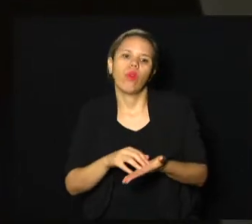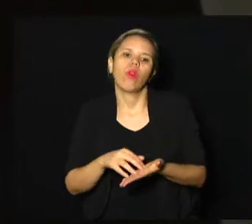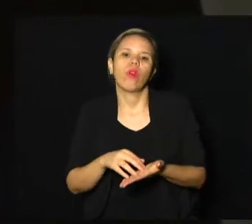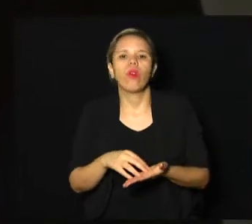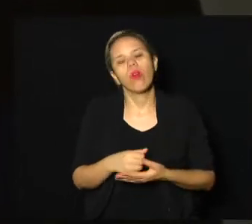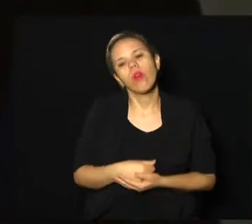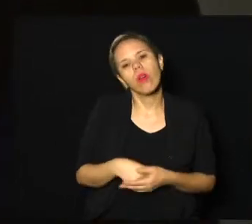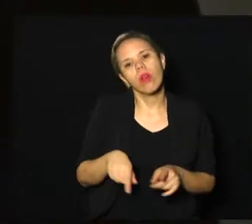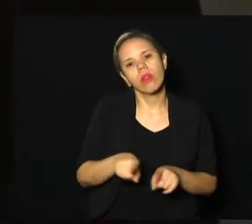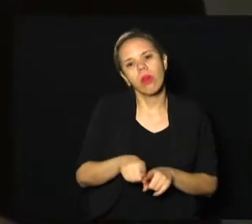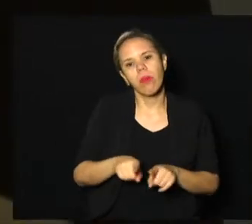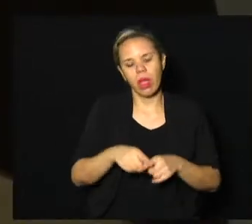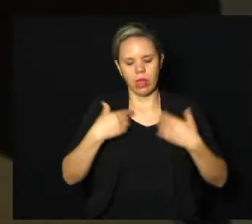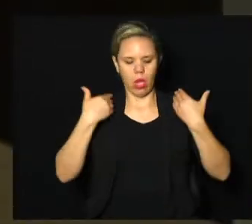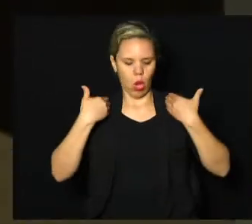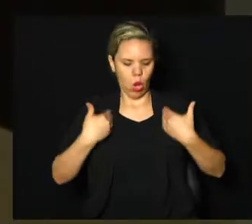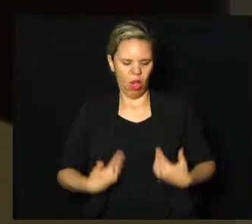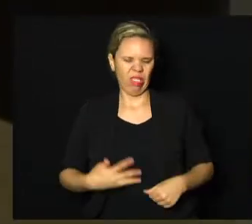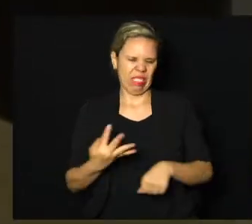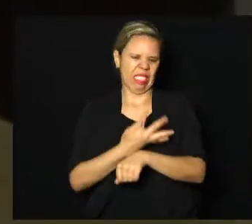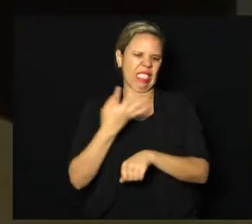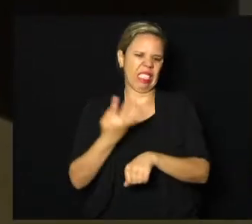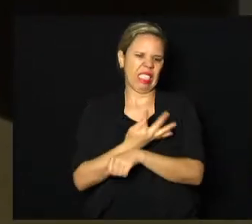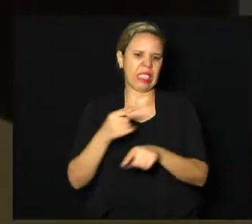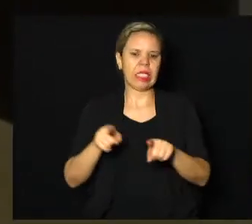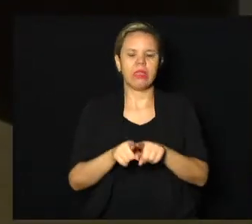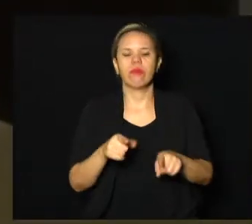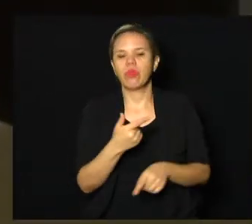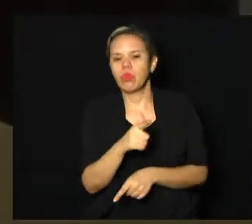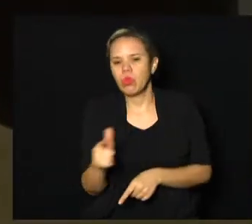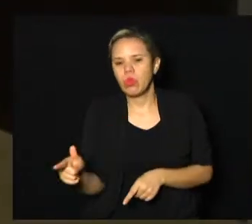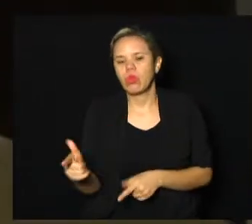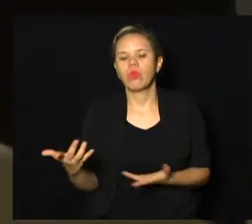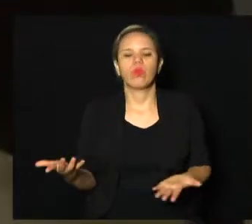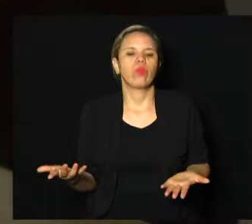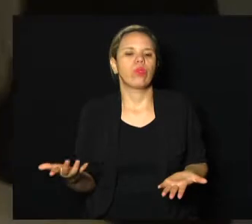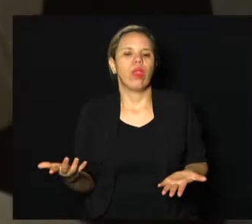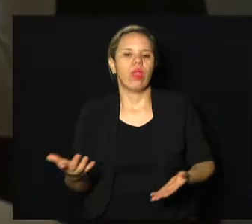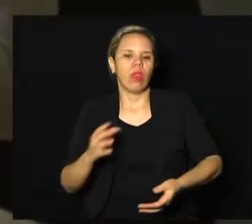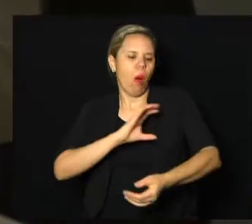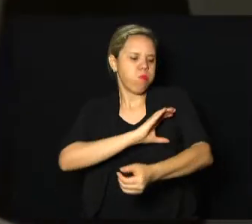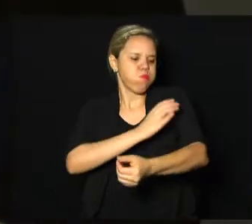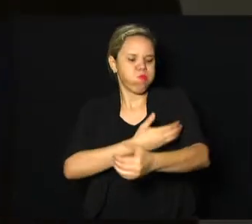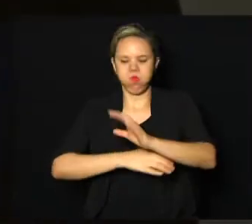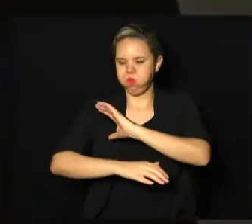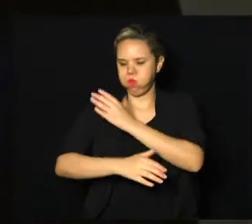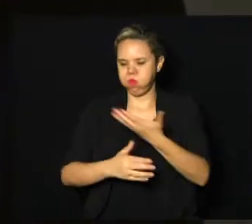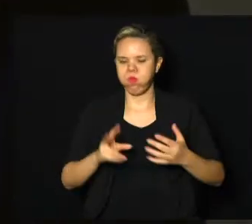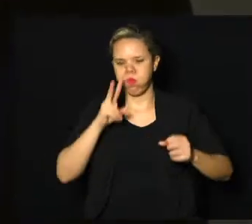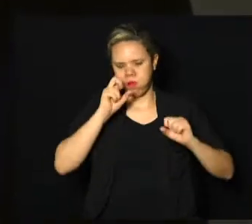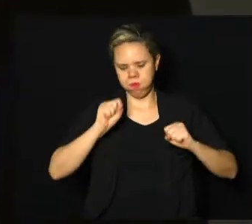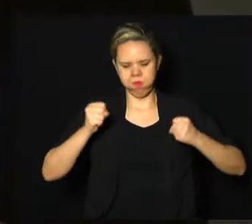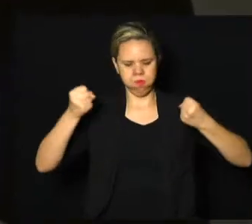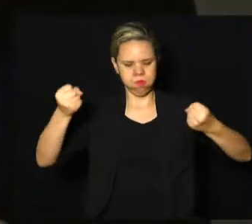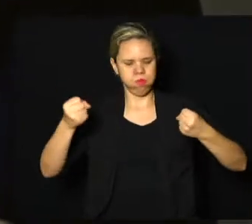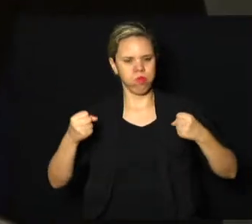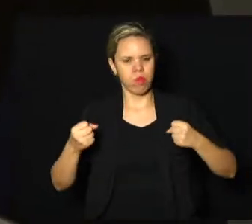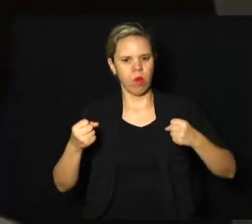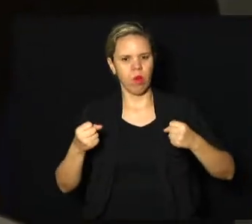ter a questão da postura, da sobrecarga, a gente tem a falta da musculatura para agir nesse